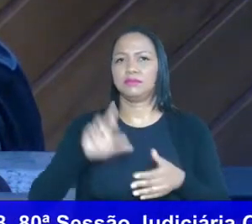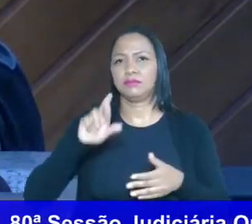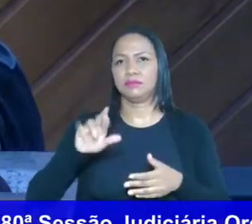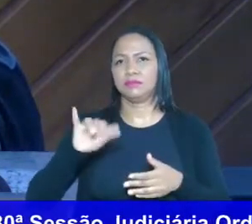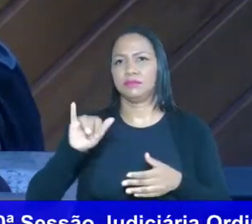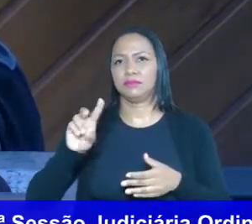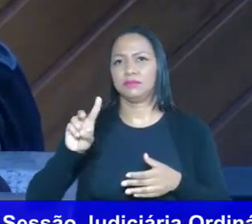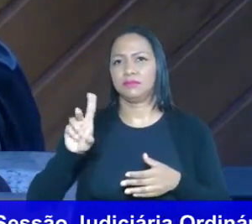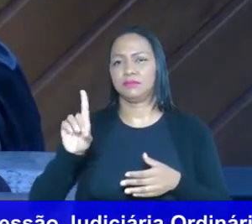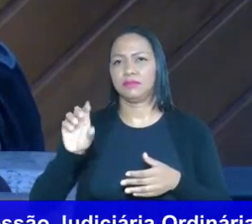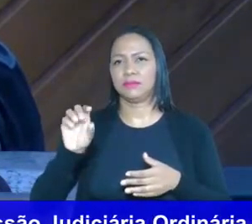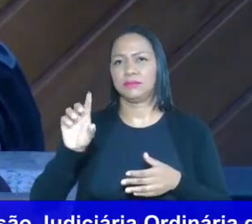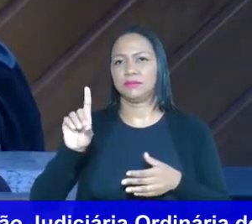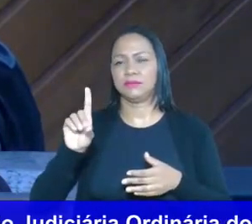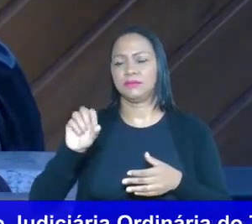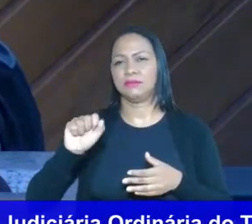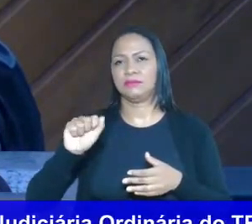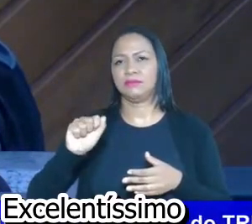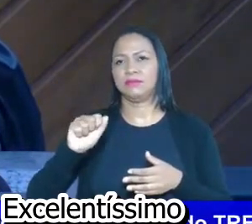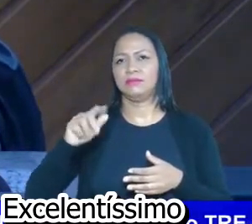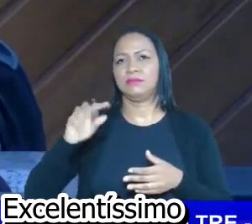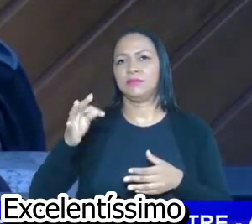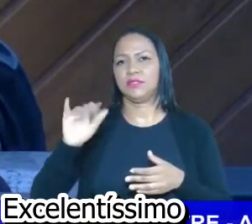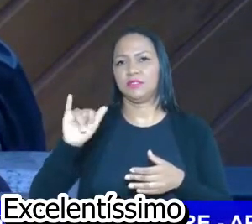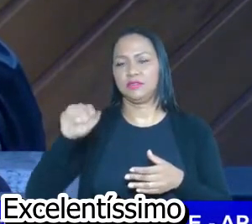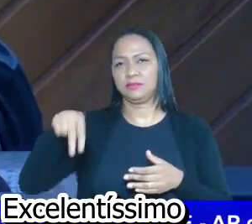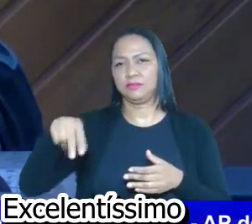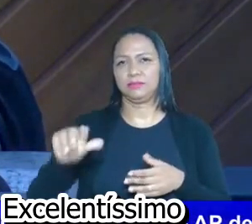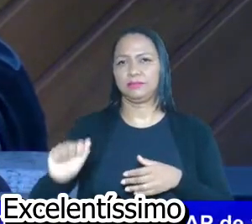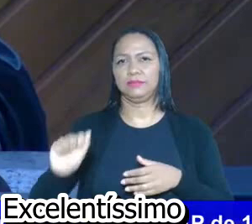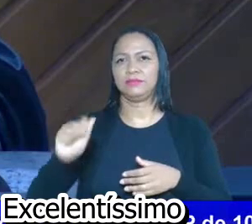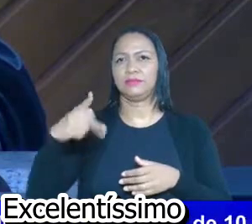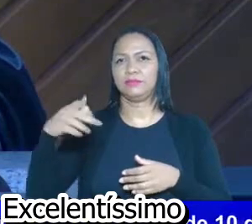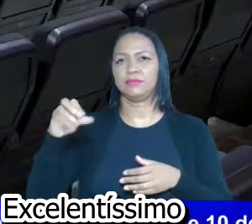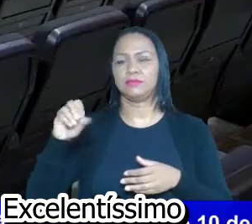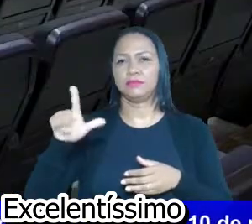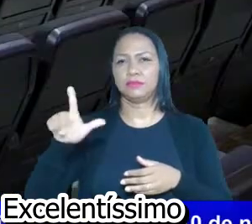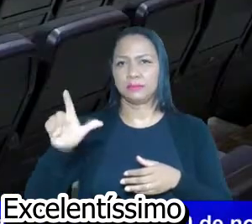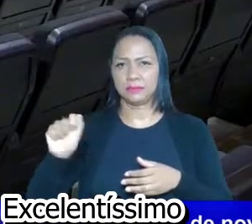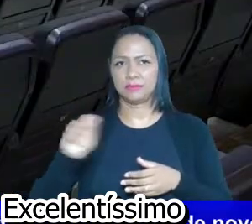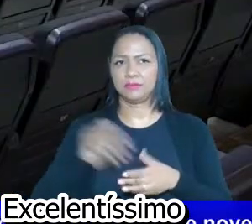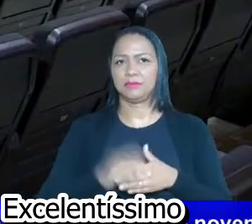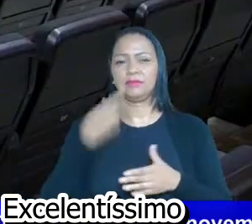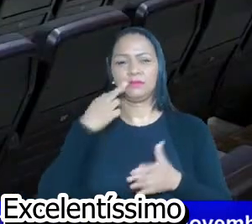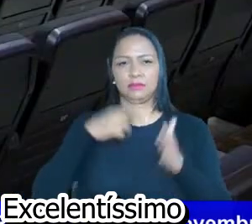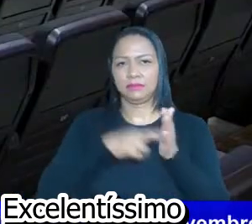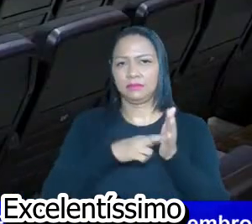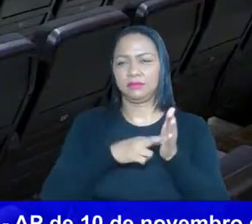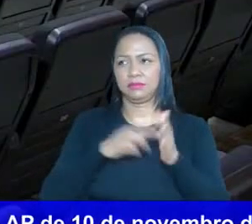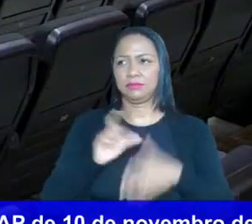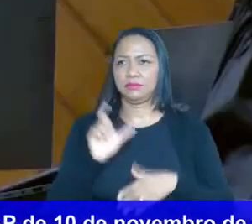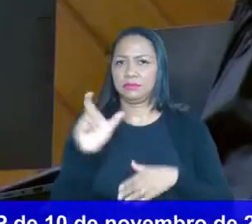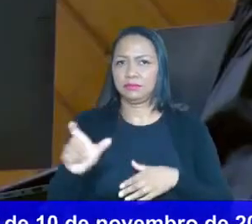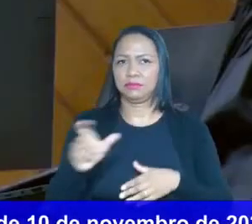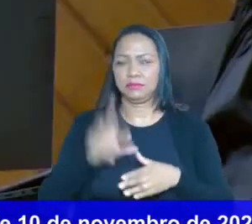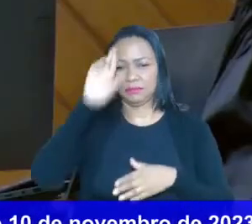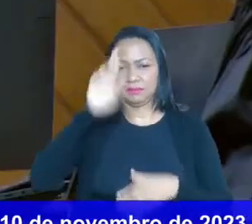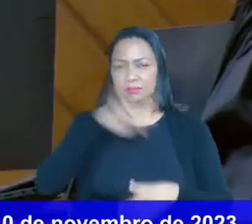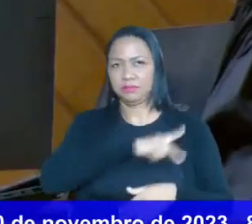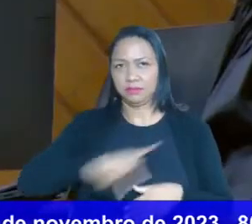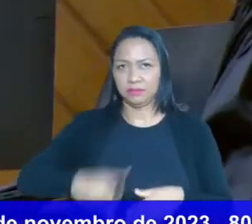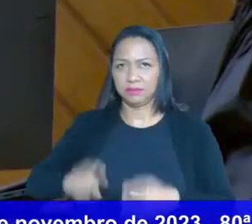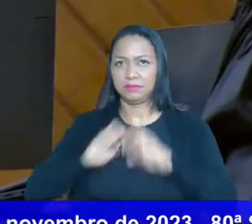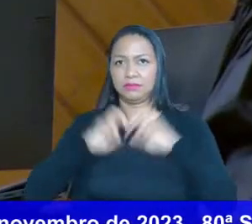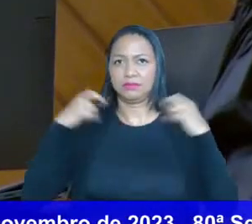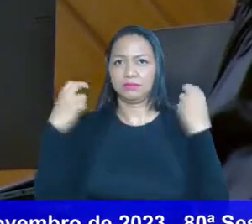Carmo Antônio, Anselmo Gonçalves, Paulo Madeira, Tina Souza e João Lages. Ilustre relatora com a palavra. Excelentíssimo senhor presidente,